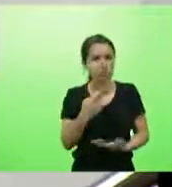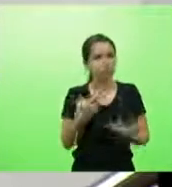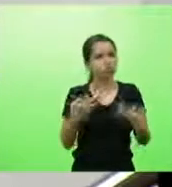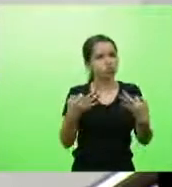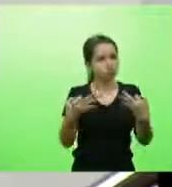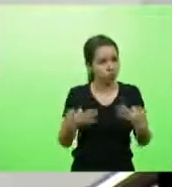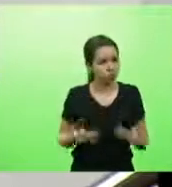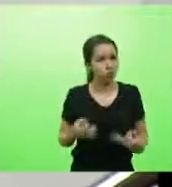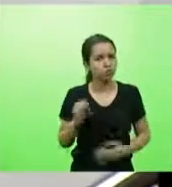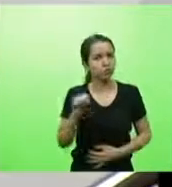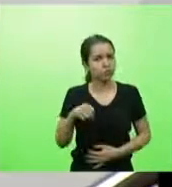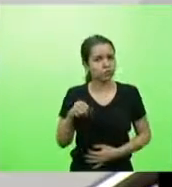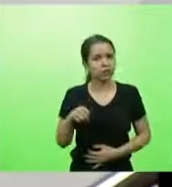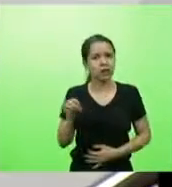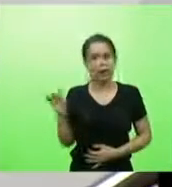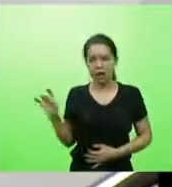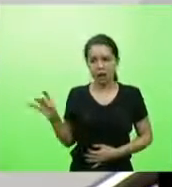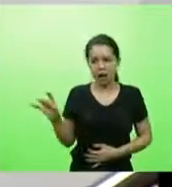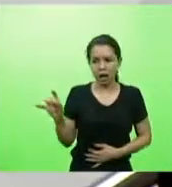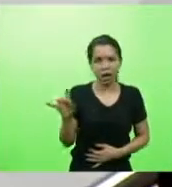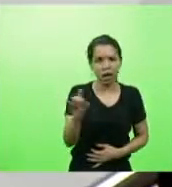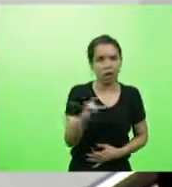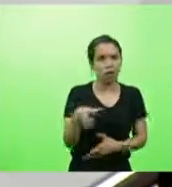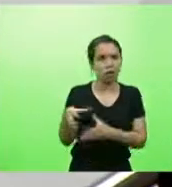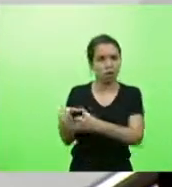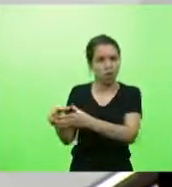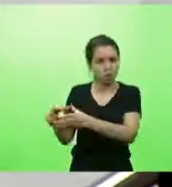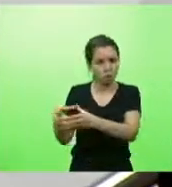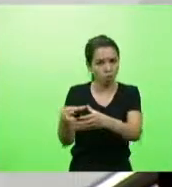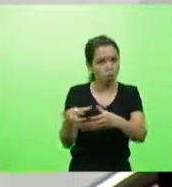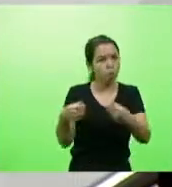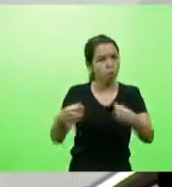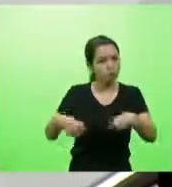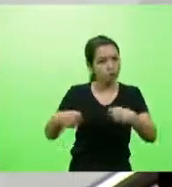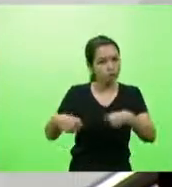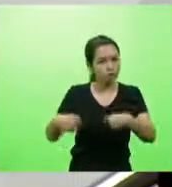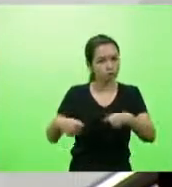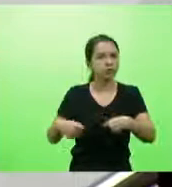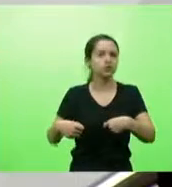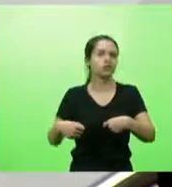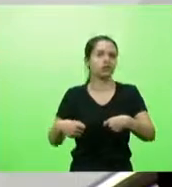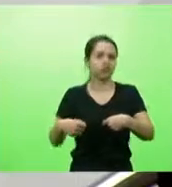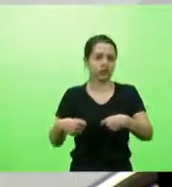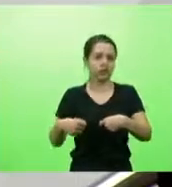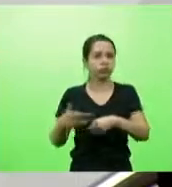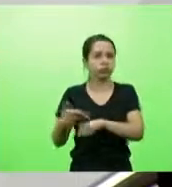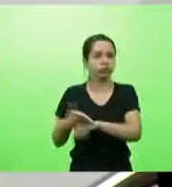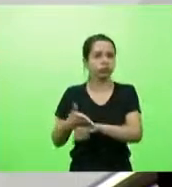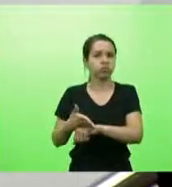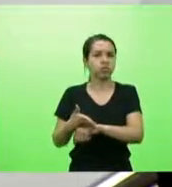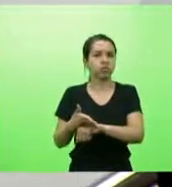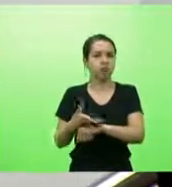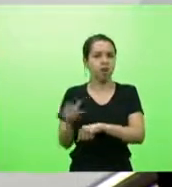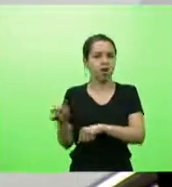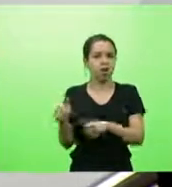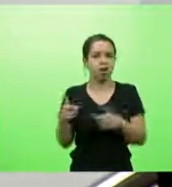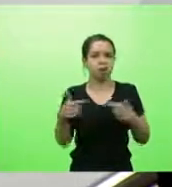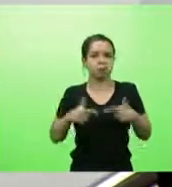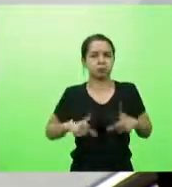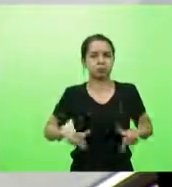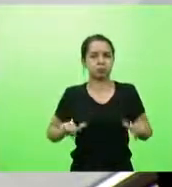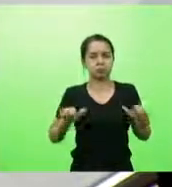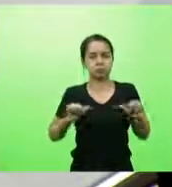cada órgão desse faça também a sua parte, então. Não seja imune a tudo que está acontecendo. Possa,